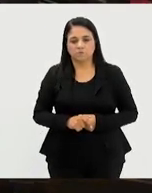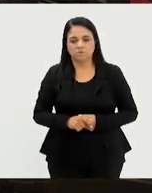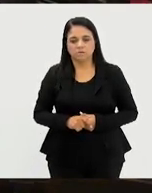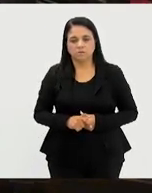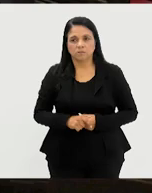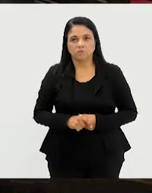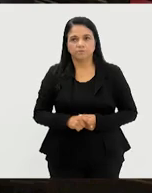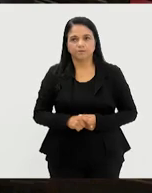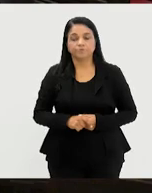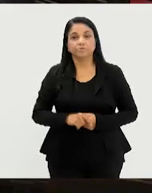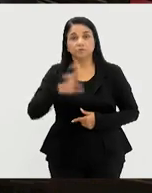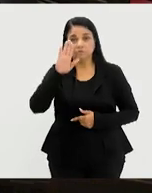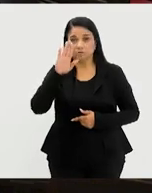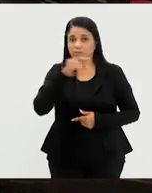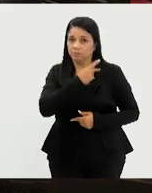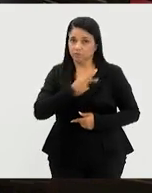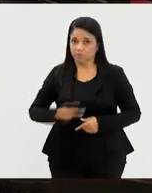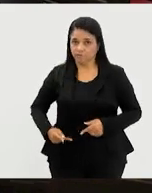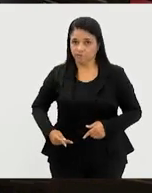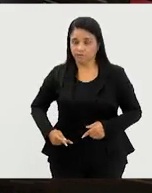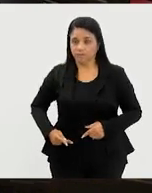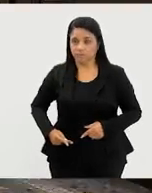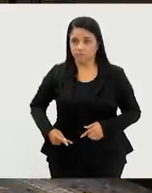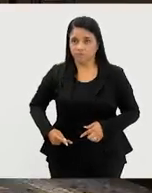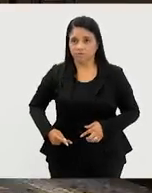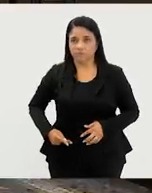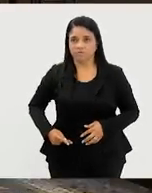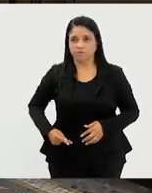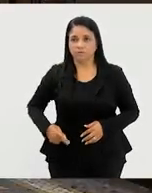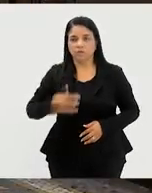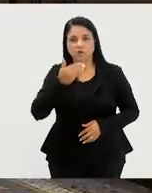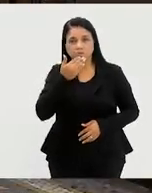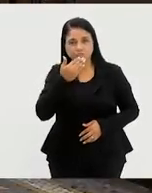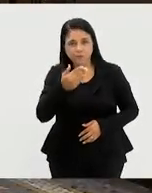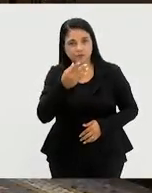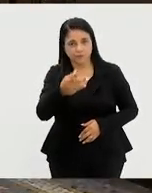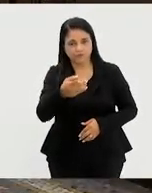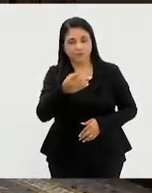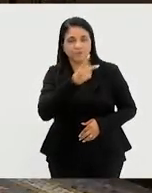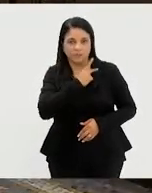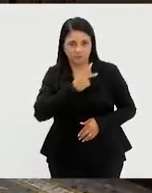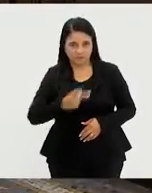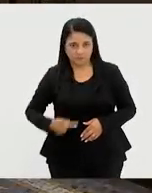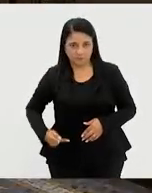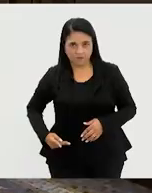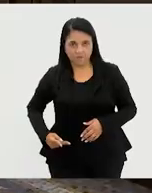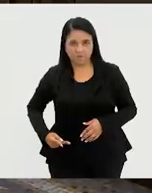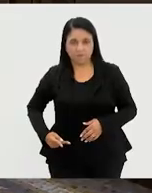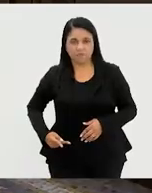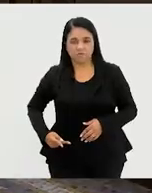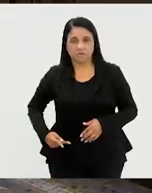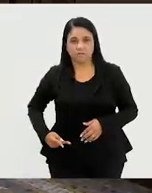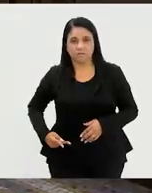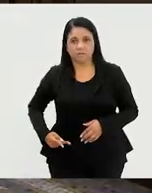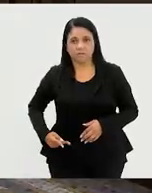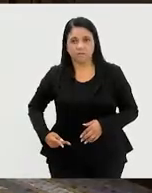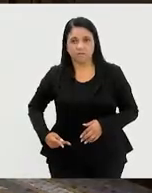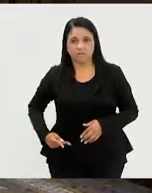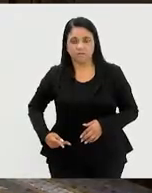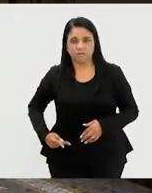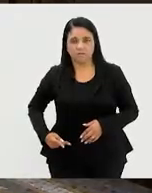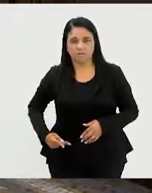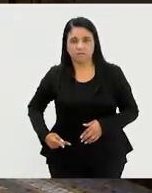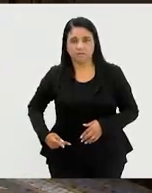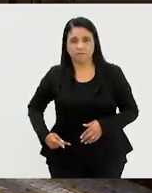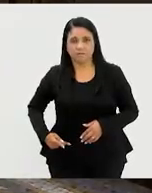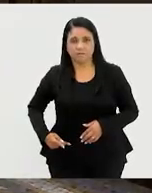senhora Presidente solicito de vossa excelência para colocar esse em trânsito